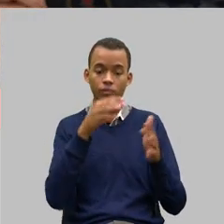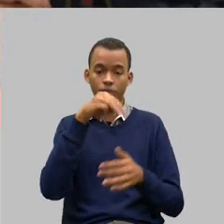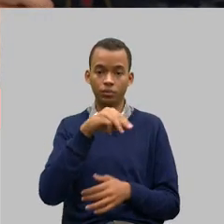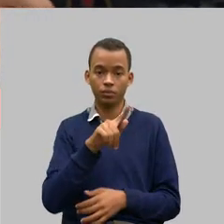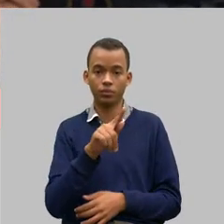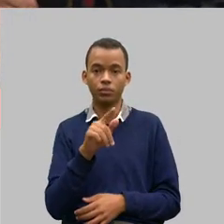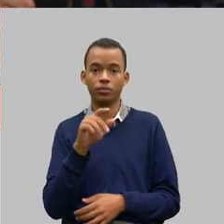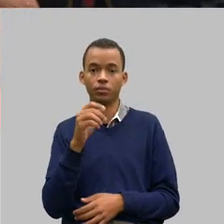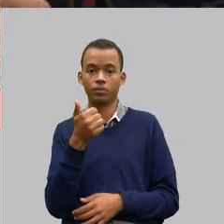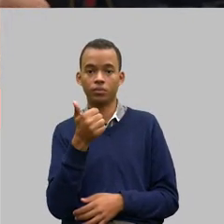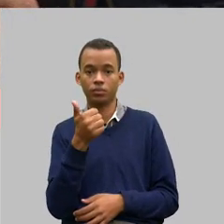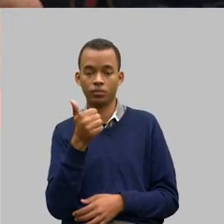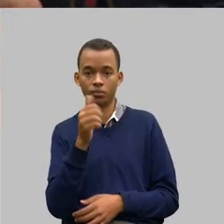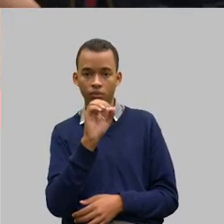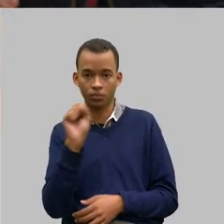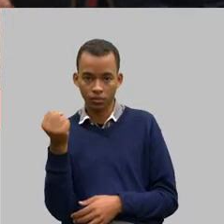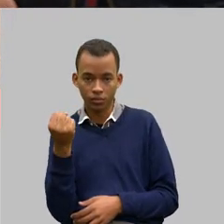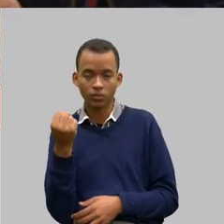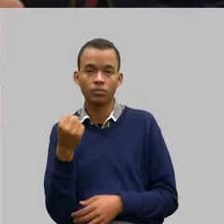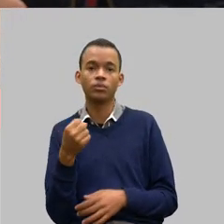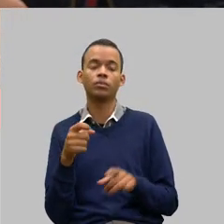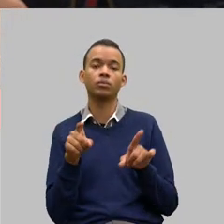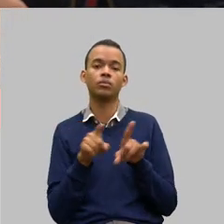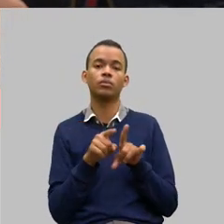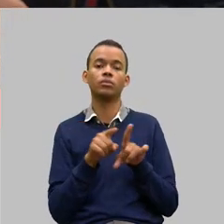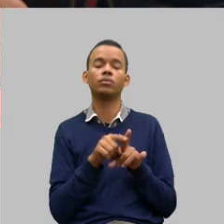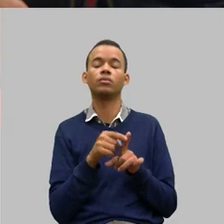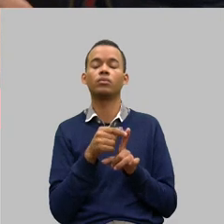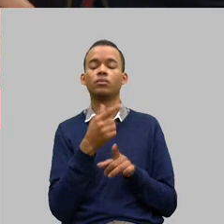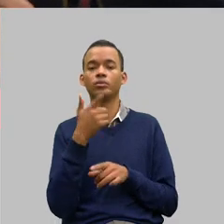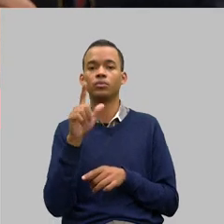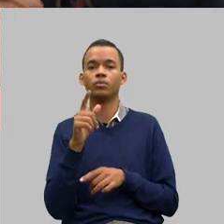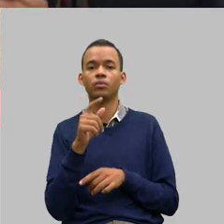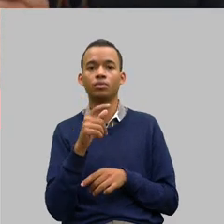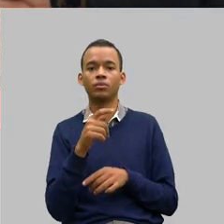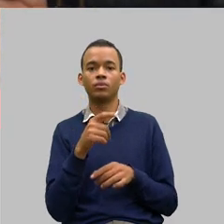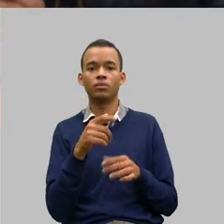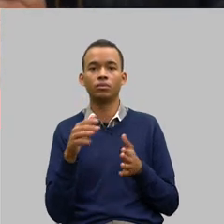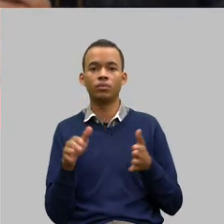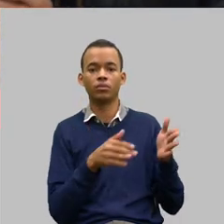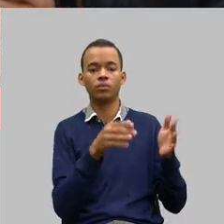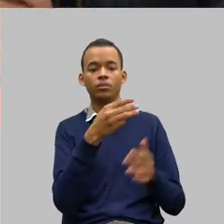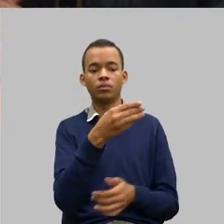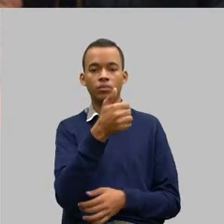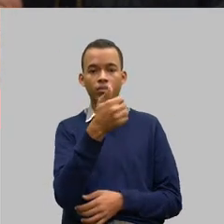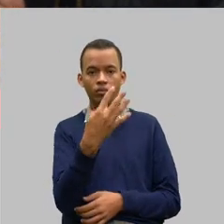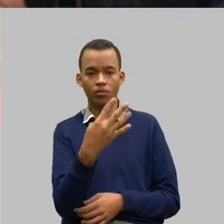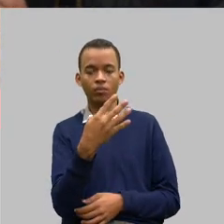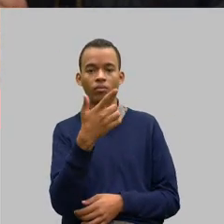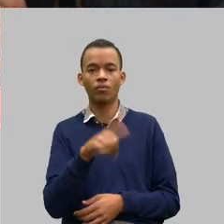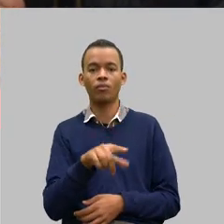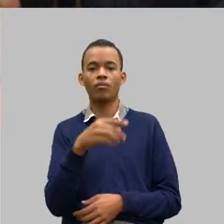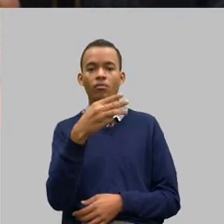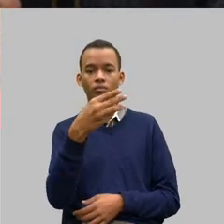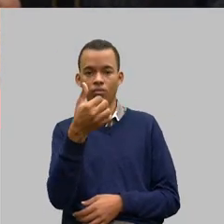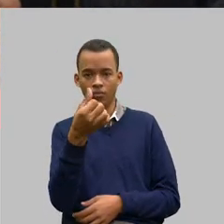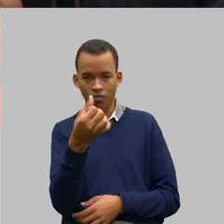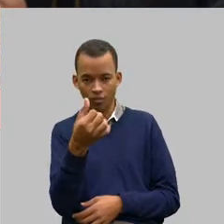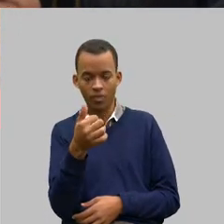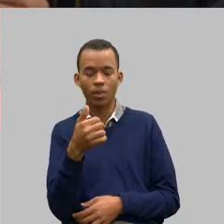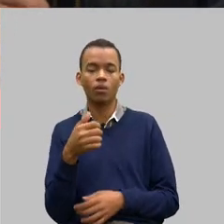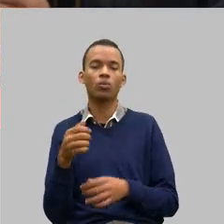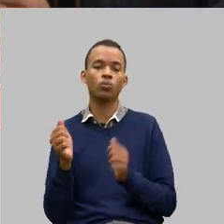314 nós tivemos ali junto com o governador Romeu Zema 314 416 região Peçanha São Pedro sauí